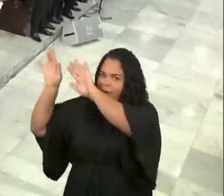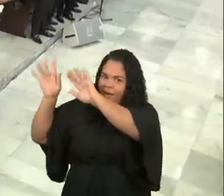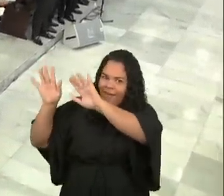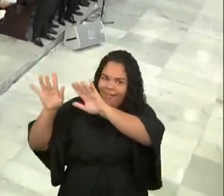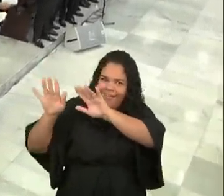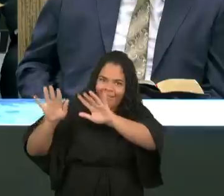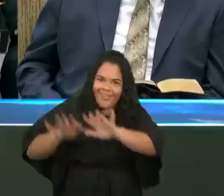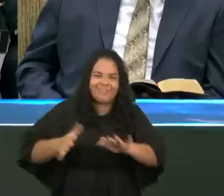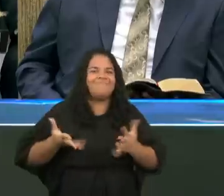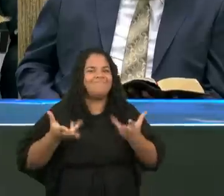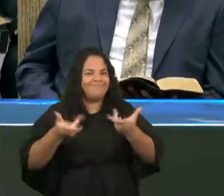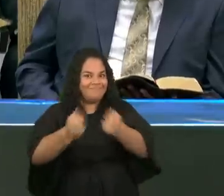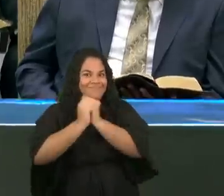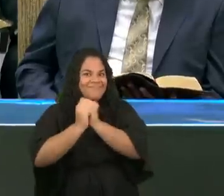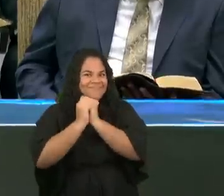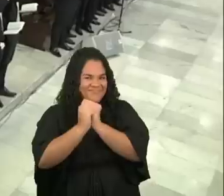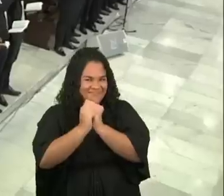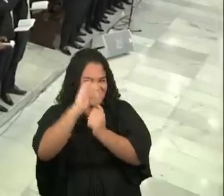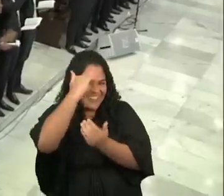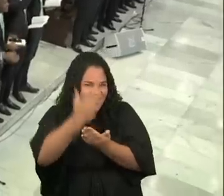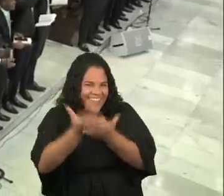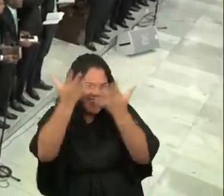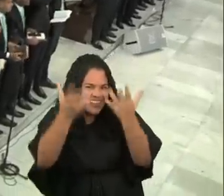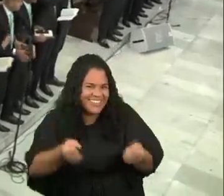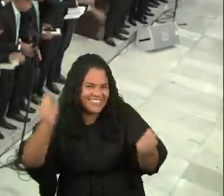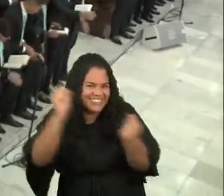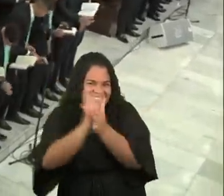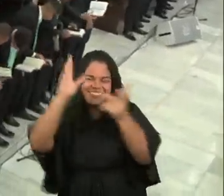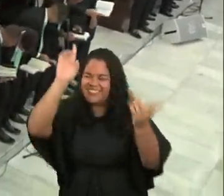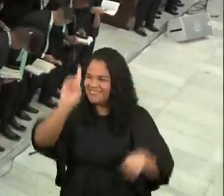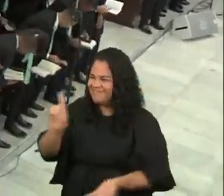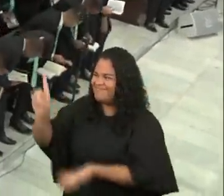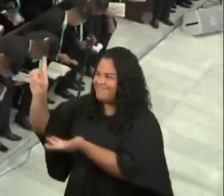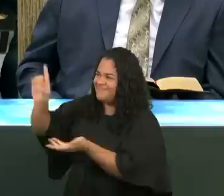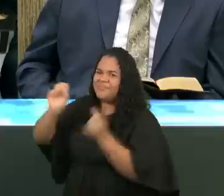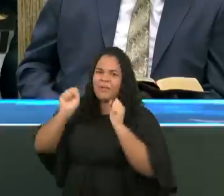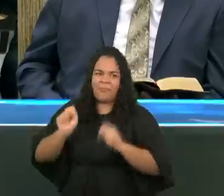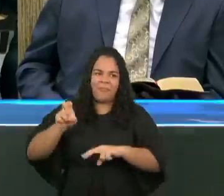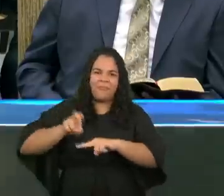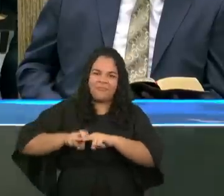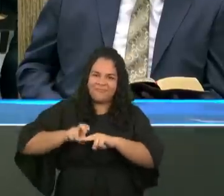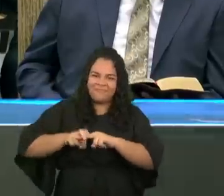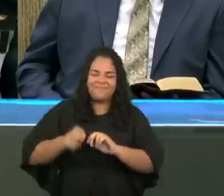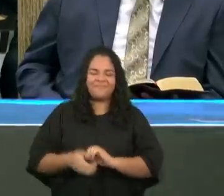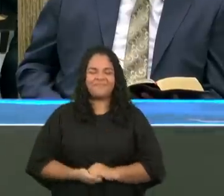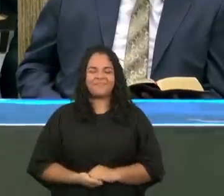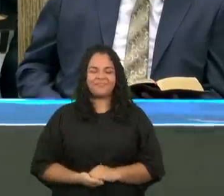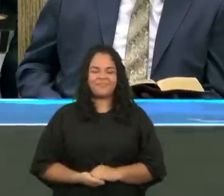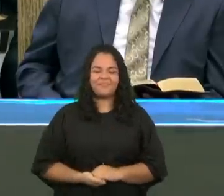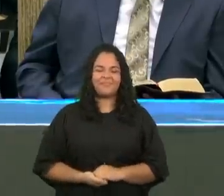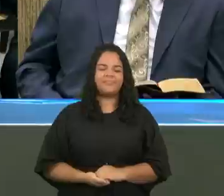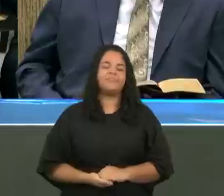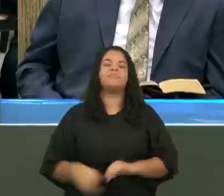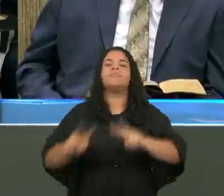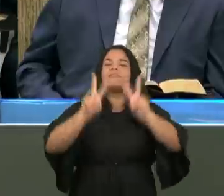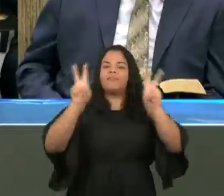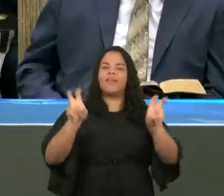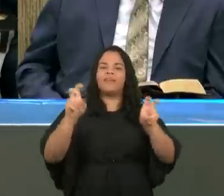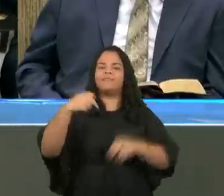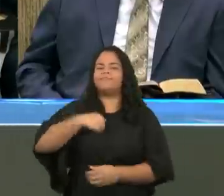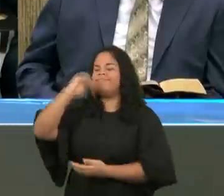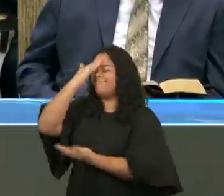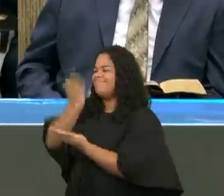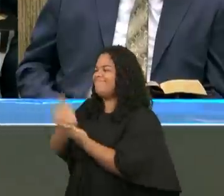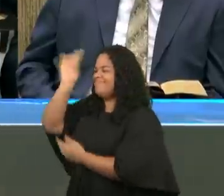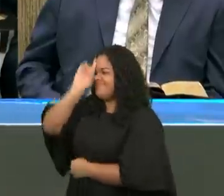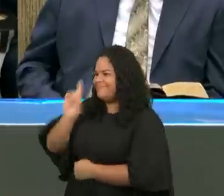Só quem crê dê glória a Deus. Pode sentar. Queridos, creio em Deus. Quem pode